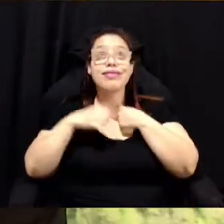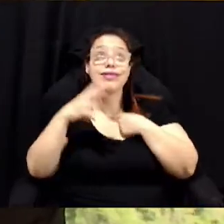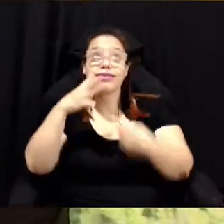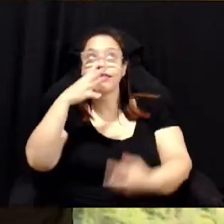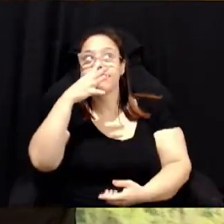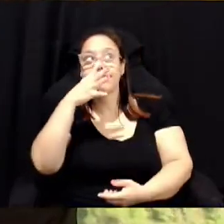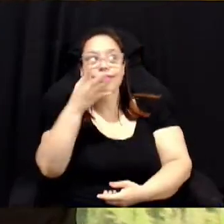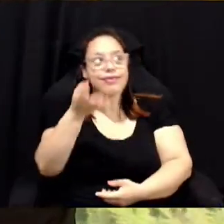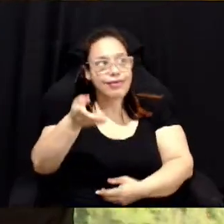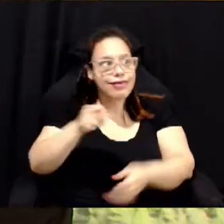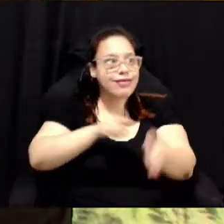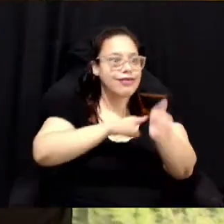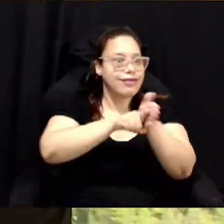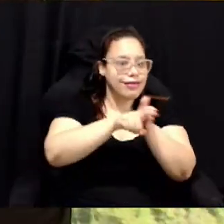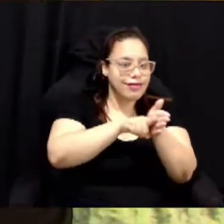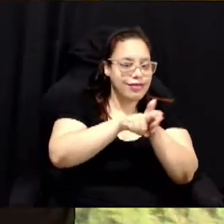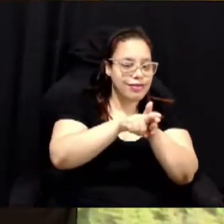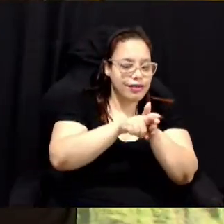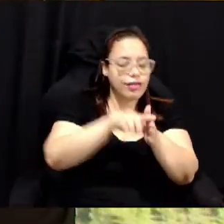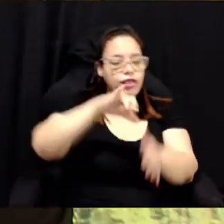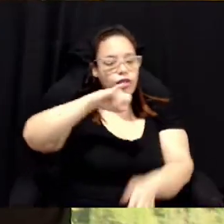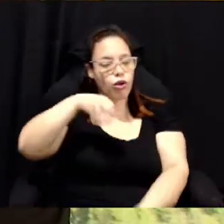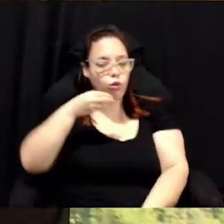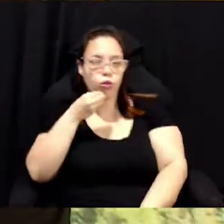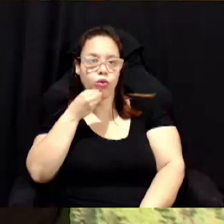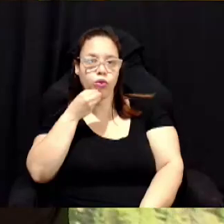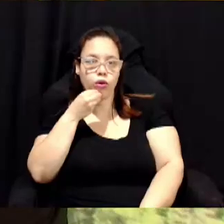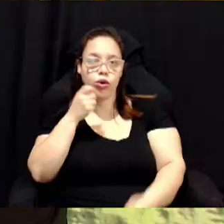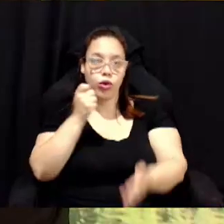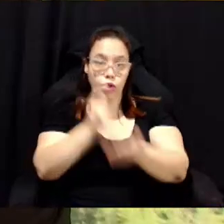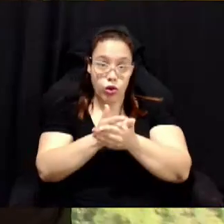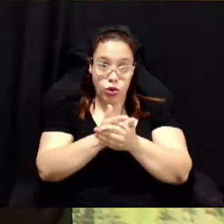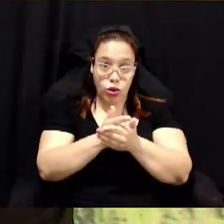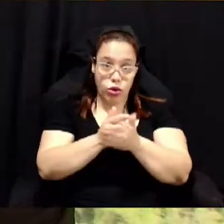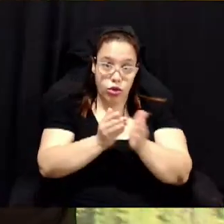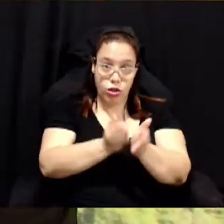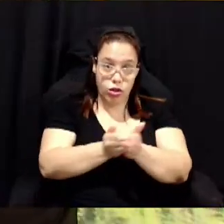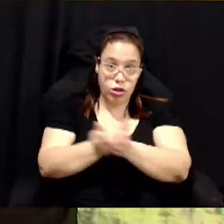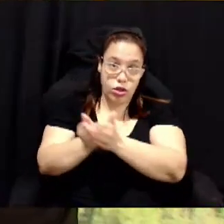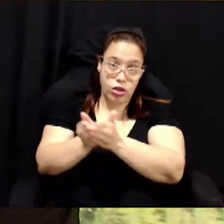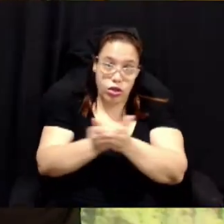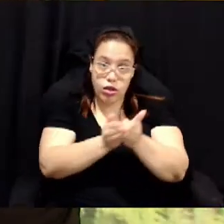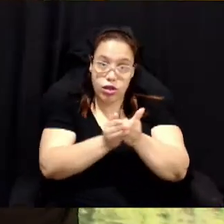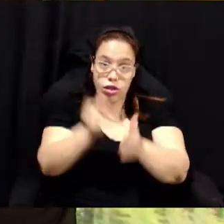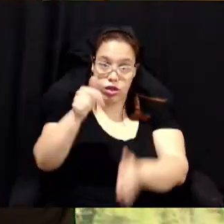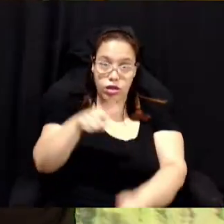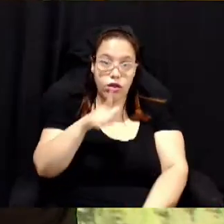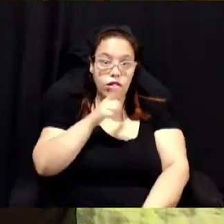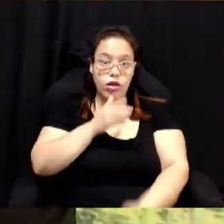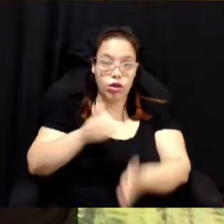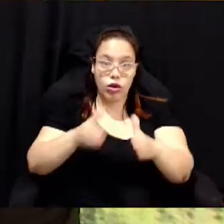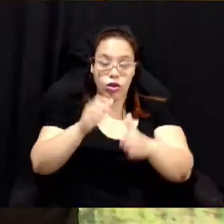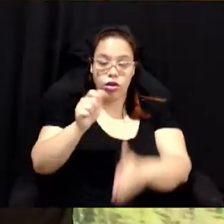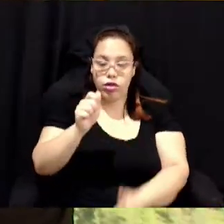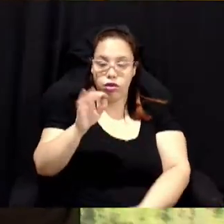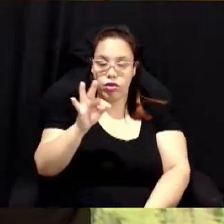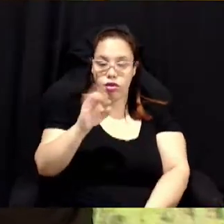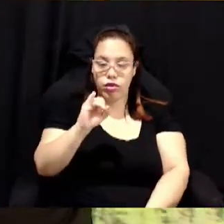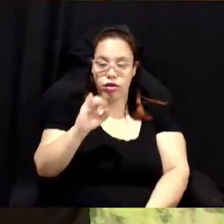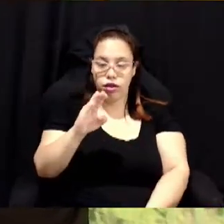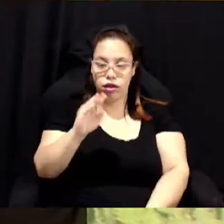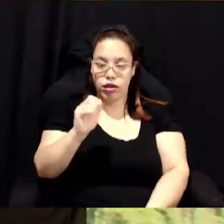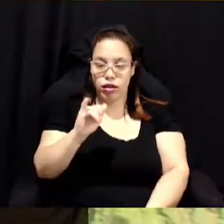pesquisei a respeito, até que eu tive a oportunidade de comprar um caiaque e eu comecei a remar aqui mesmo no Rio Atibaia, no caso lá em Souzas.